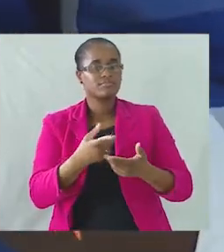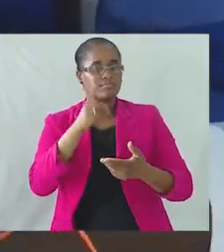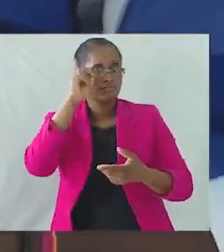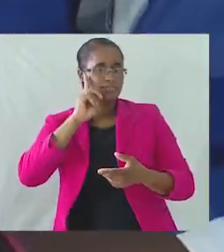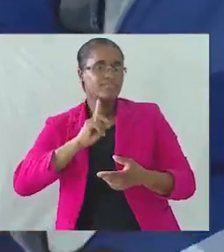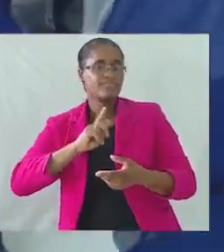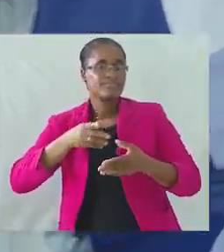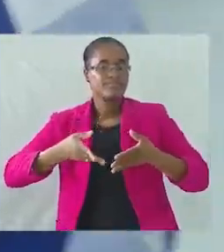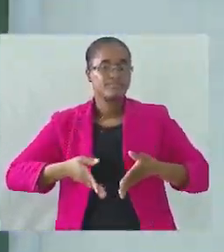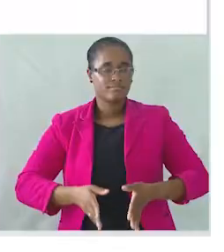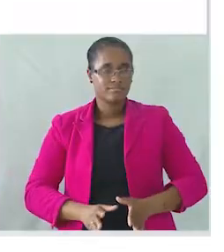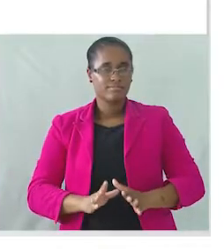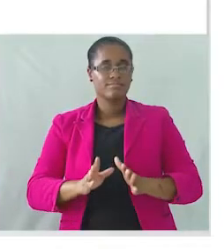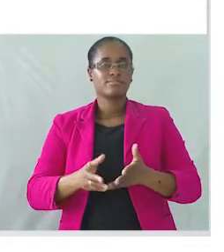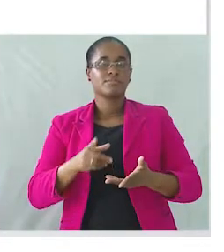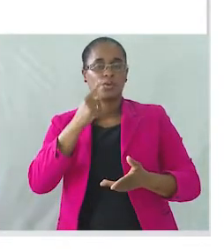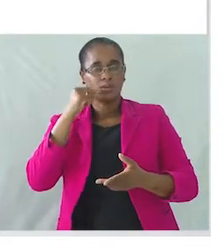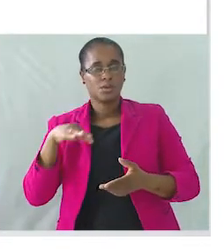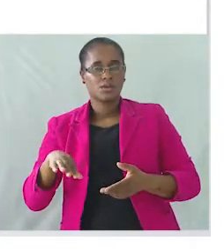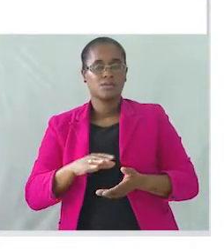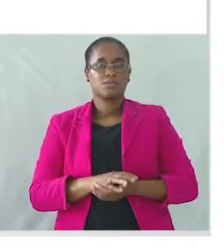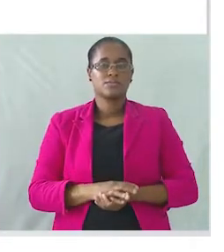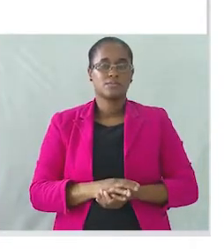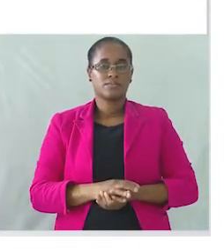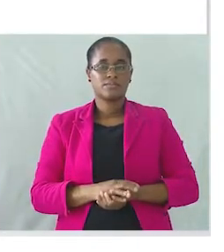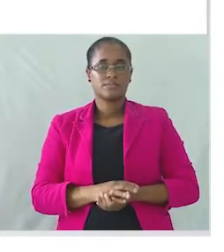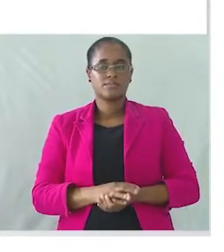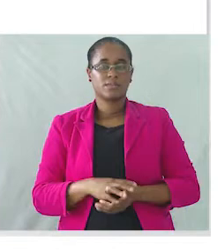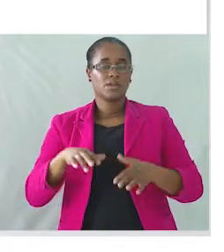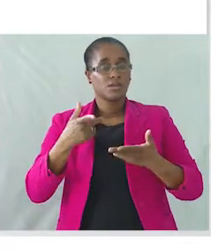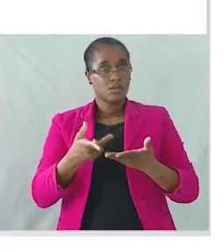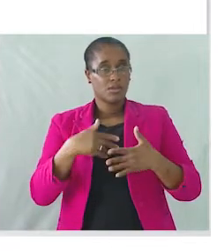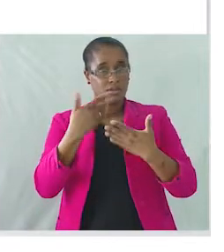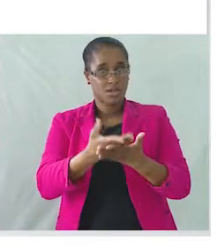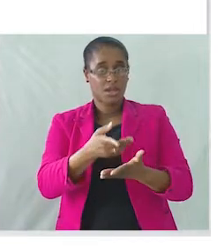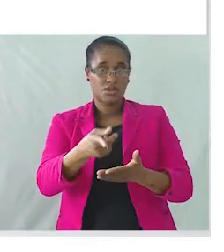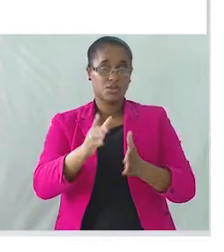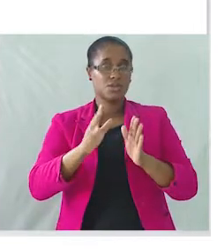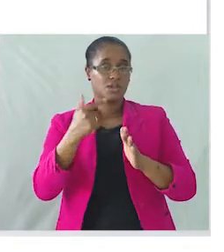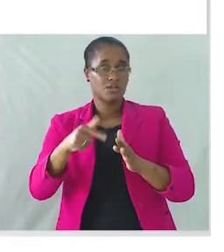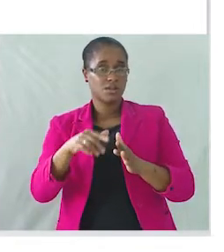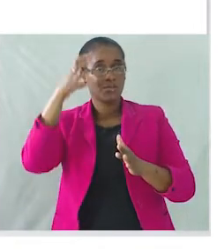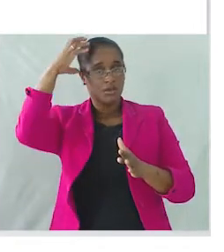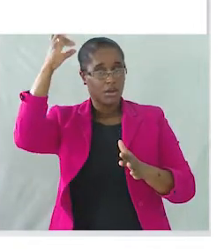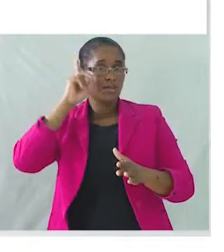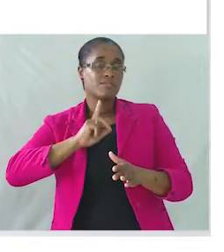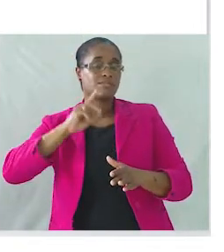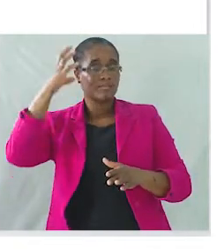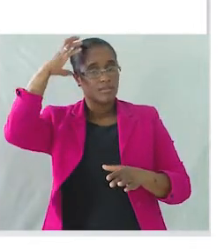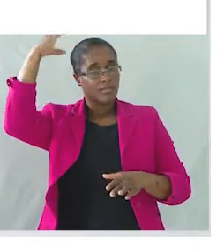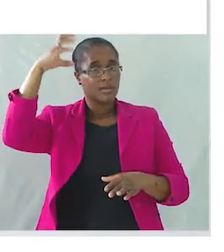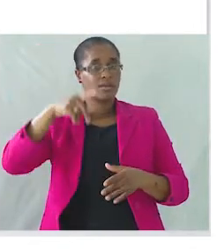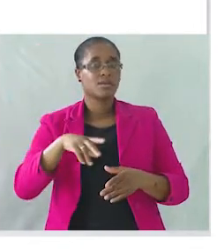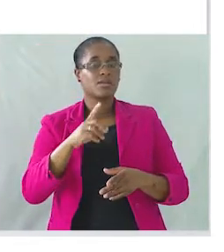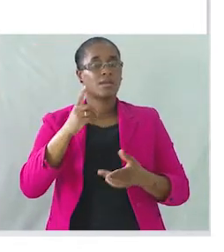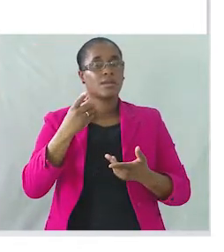luz o menino. Muito bem, posto isso, então já temos o rei, a rainha, as fadas, o príncipe, as aias,